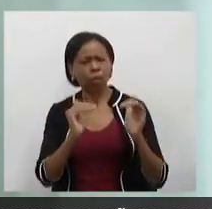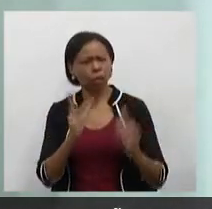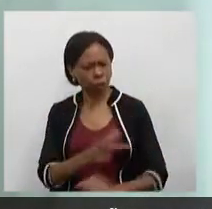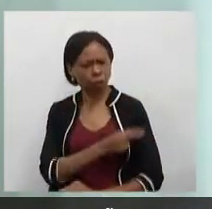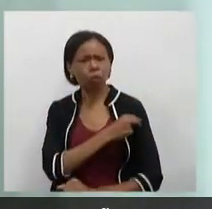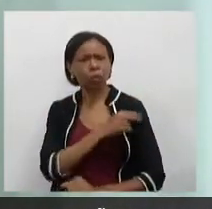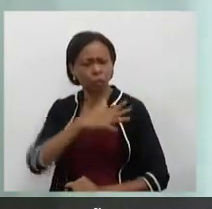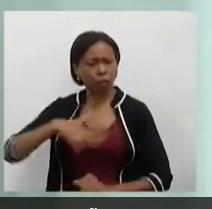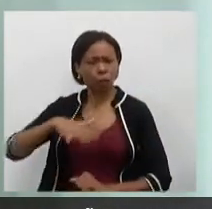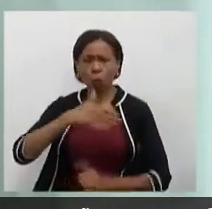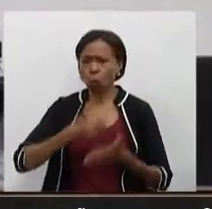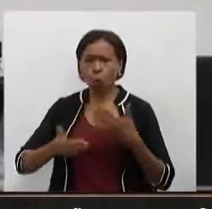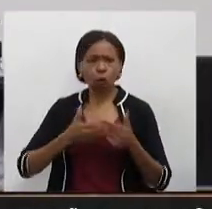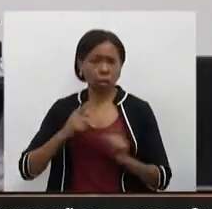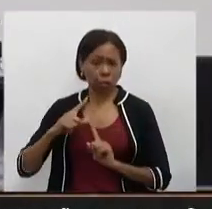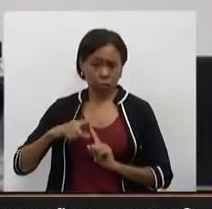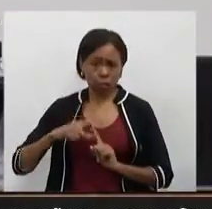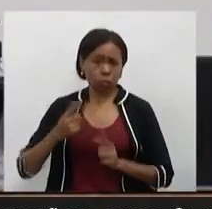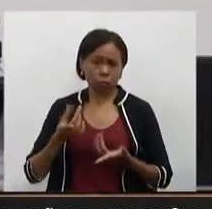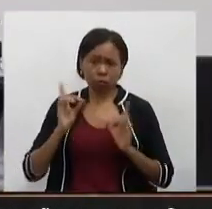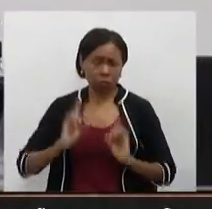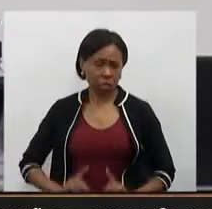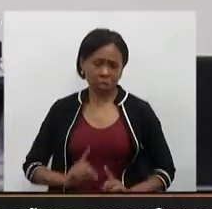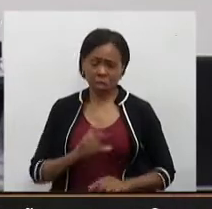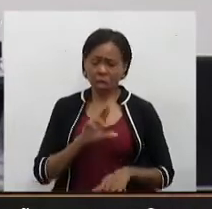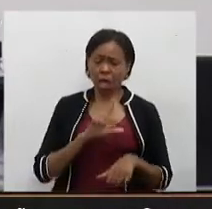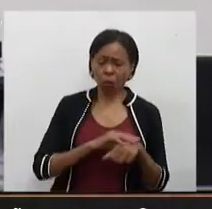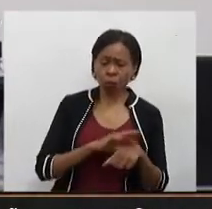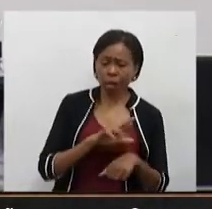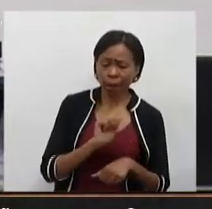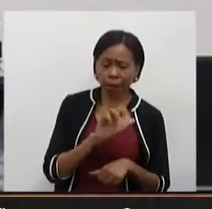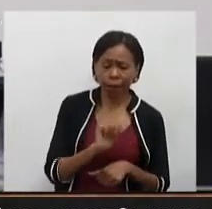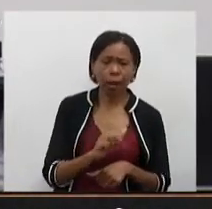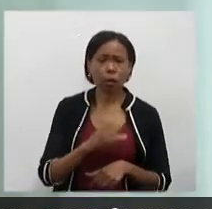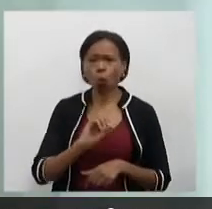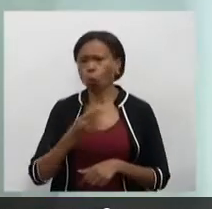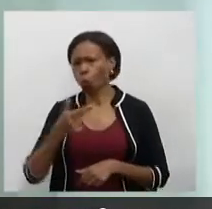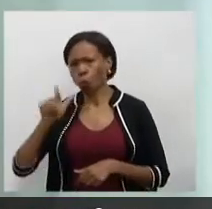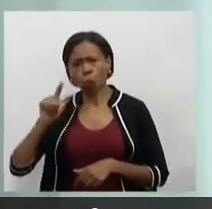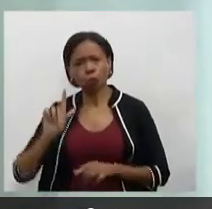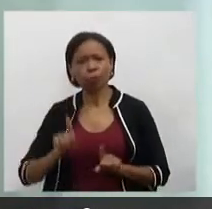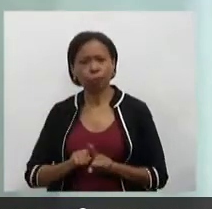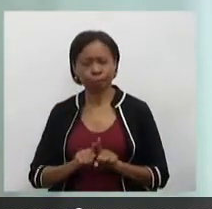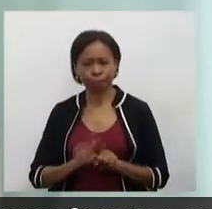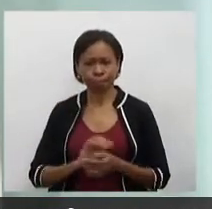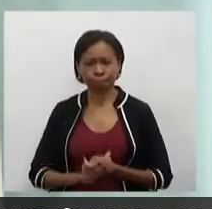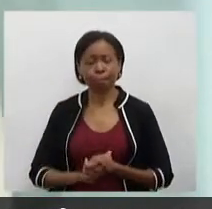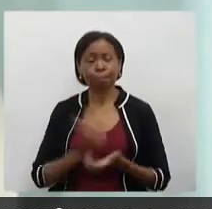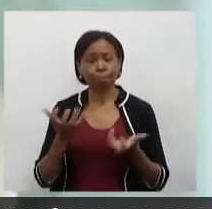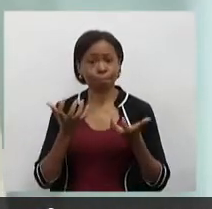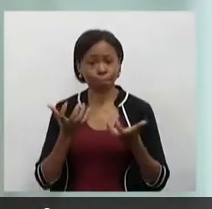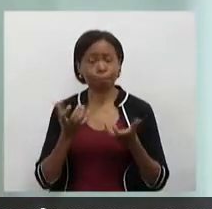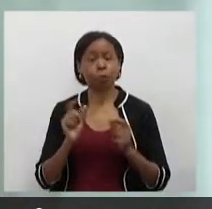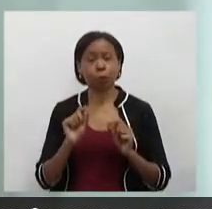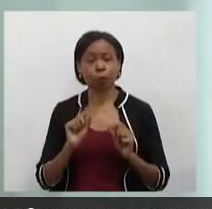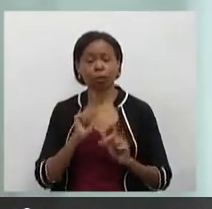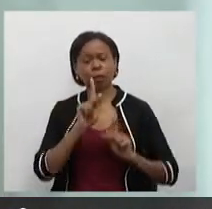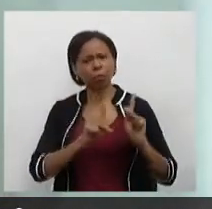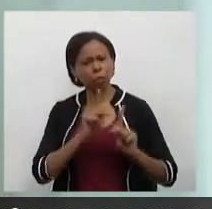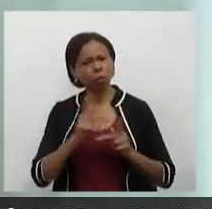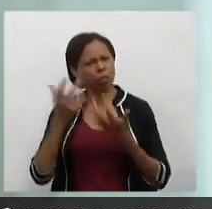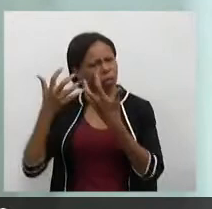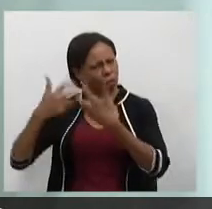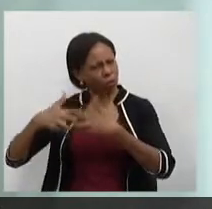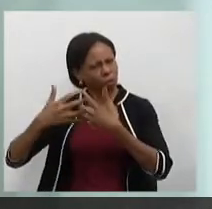independentemente da sua condição. Para concluir. Se é com doença rara, se é com doença rara. Então, eu gostaria que as pessoas refletissem